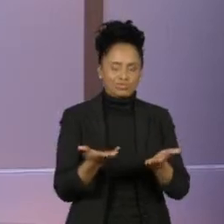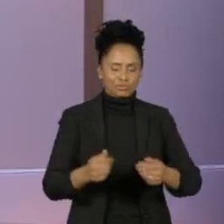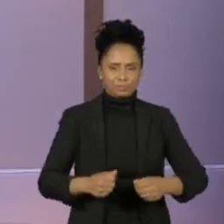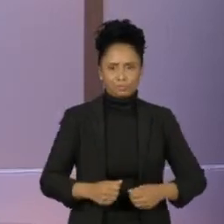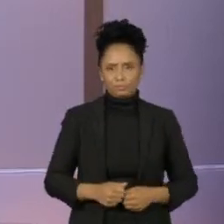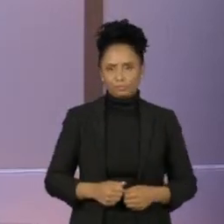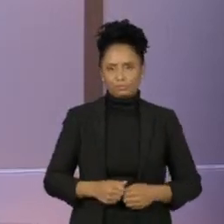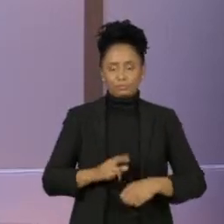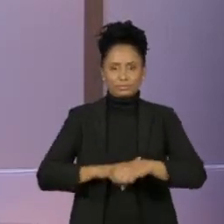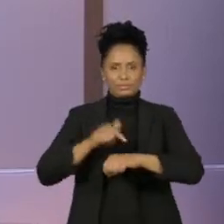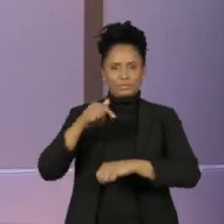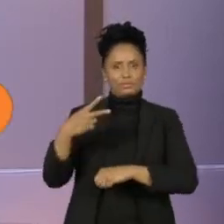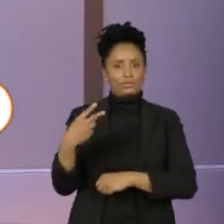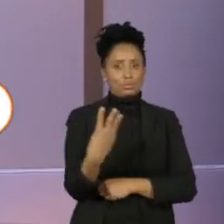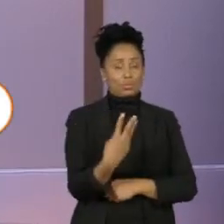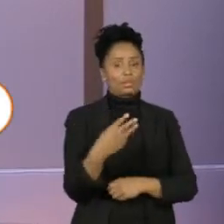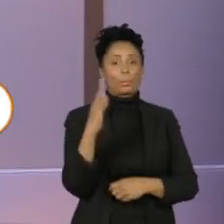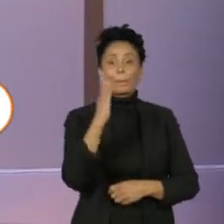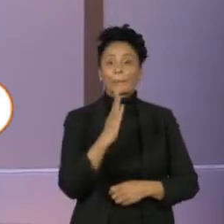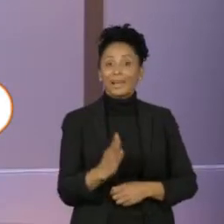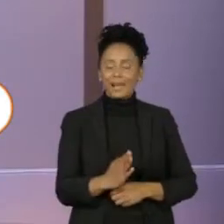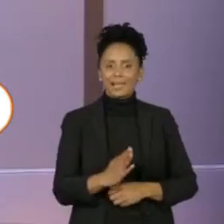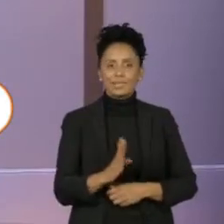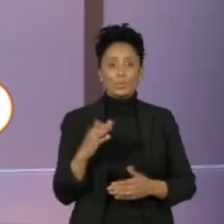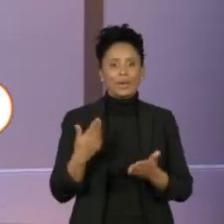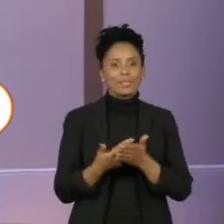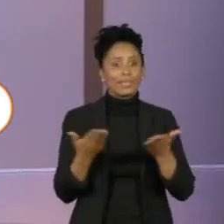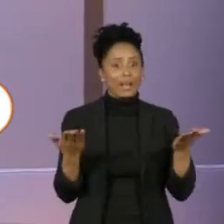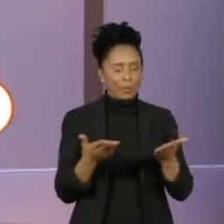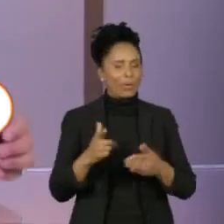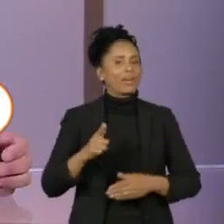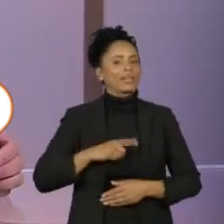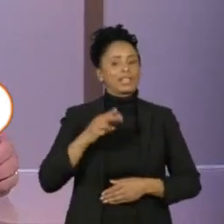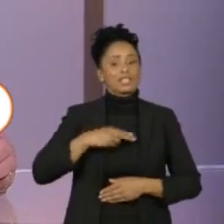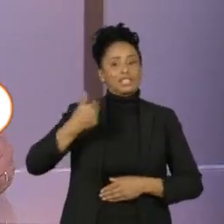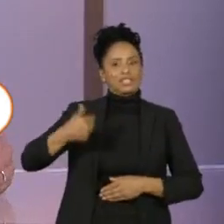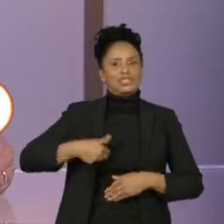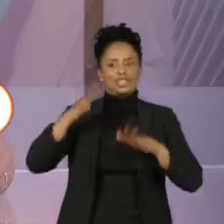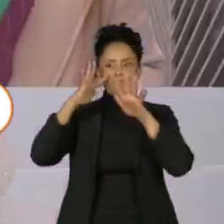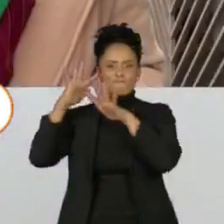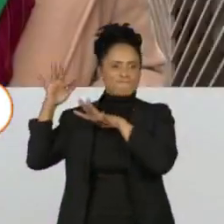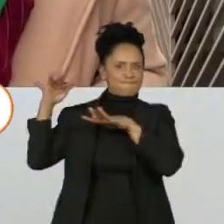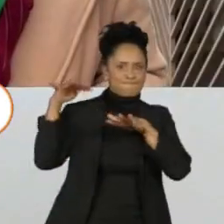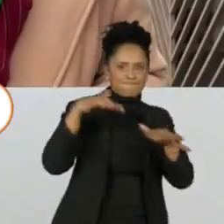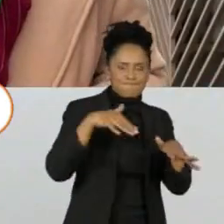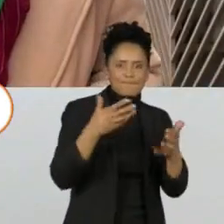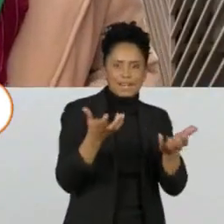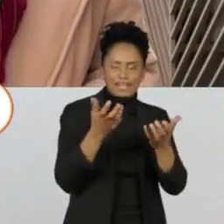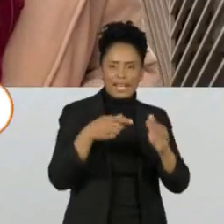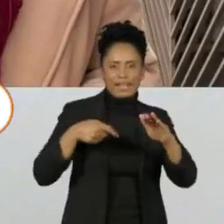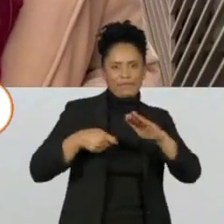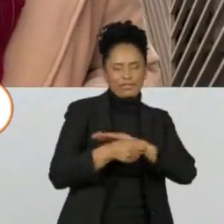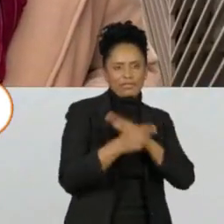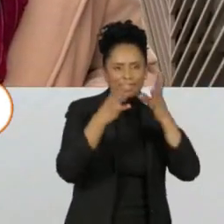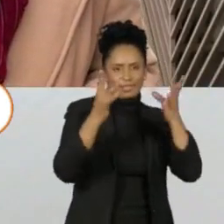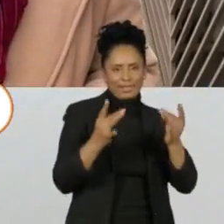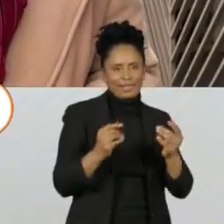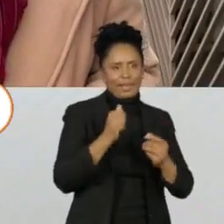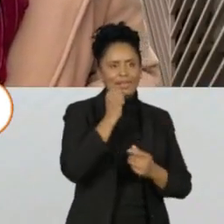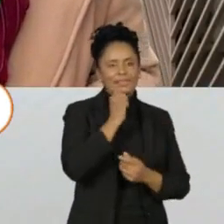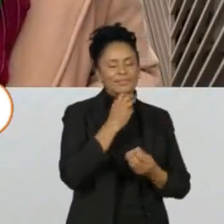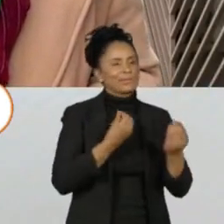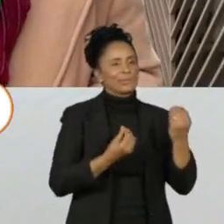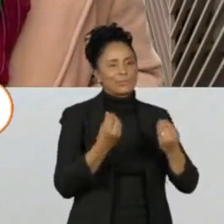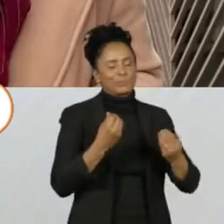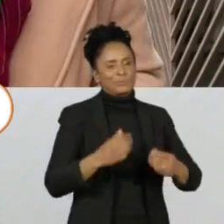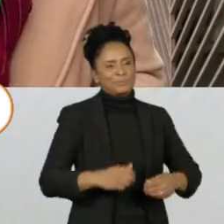e o Brasil já é o maior destino de investimentos da China quem traz os detalhes para gente é Aline Porcina